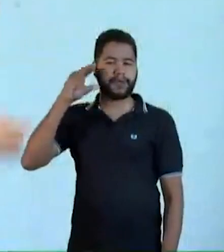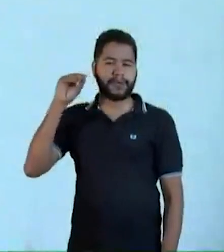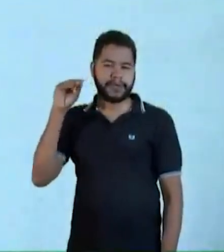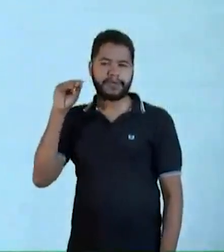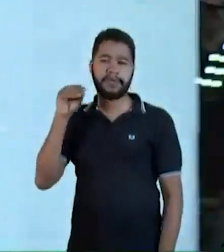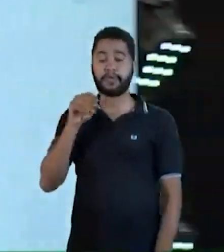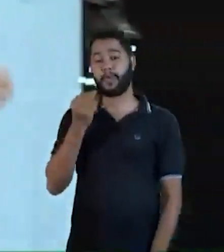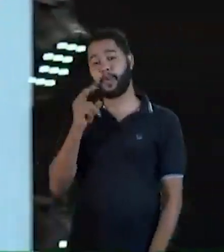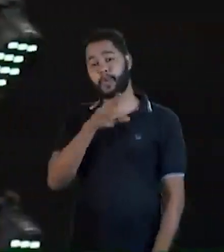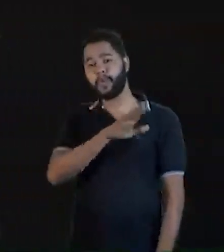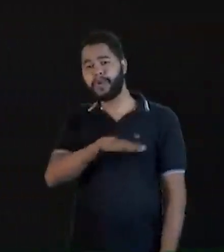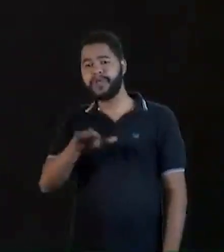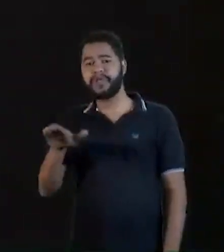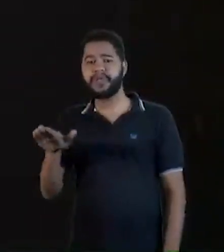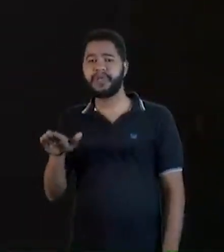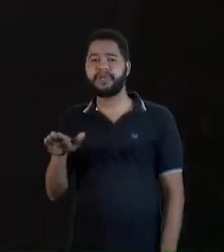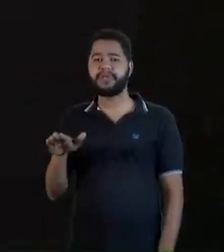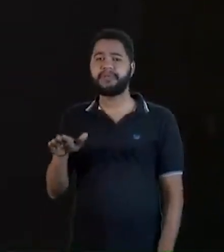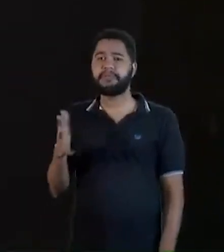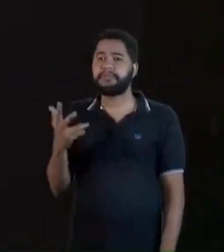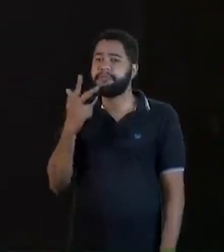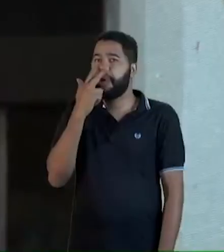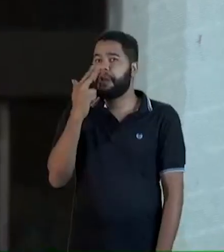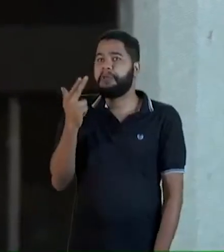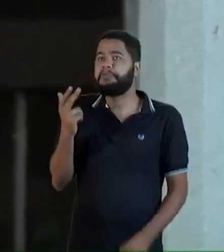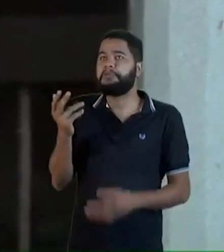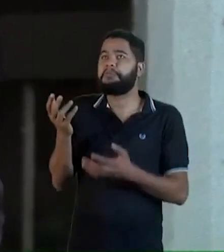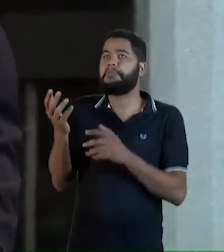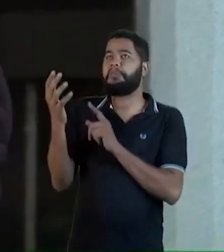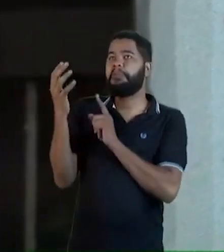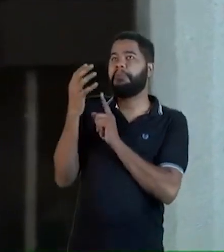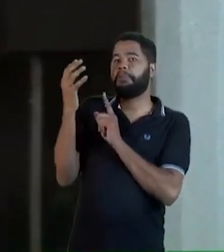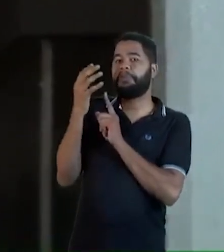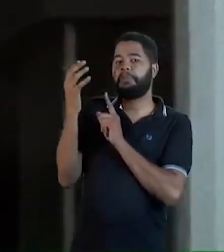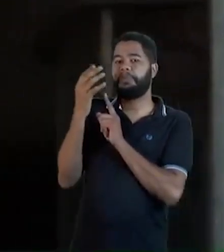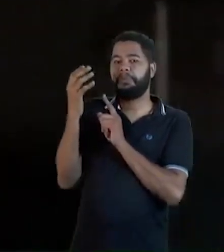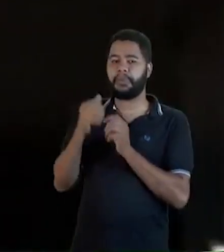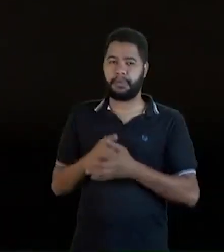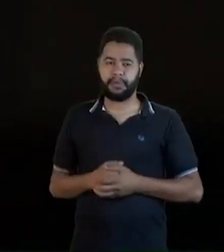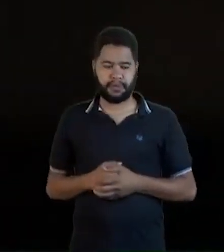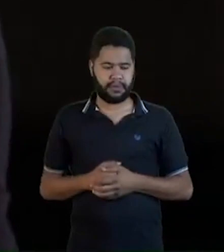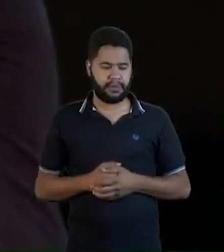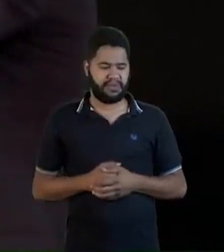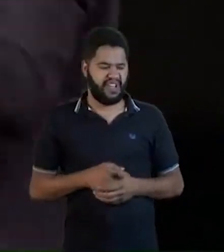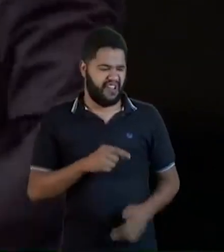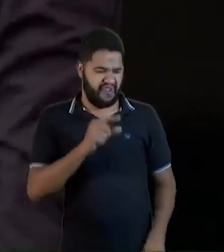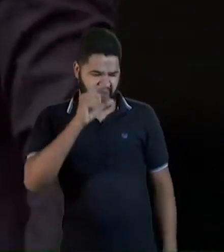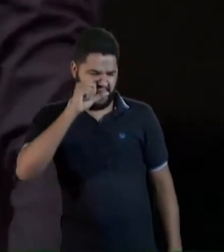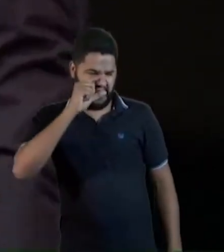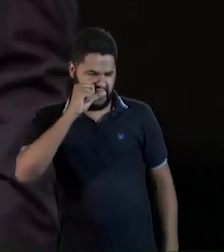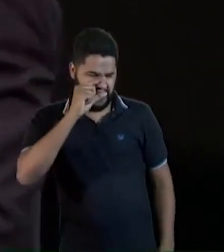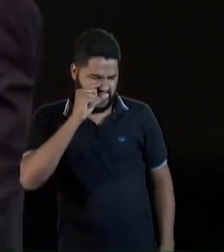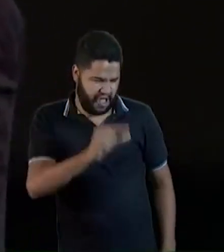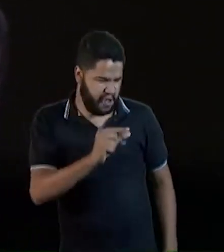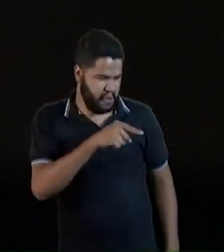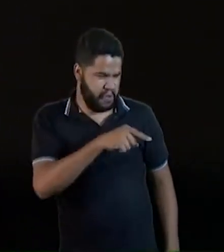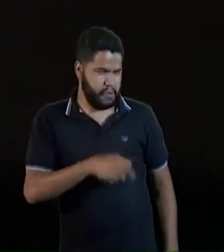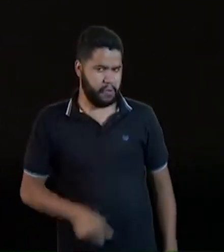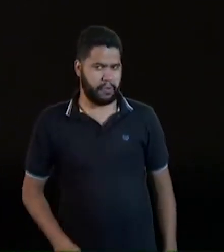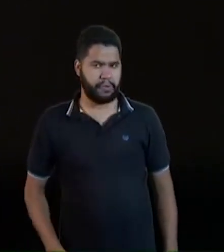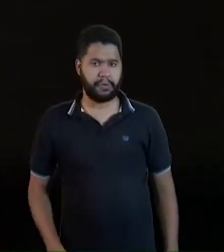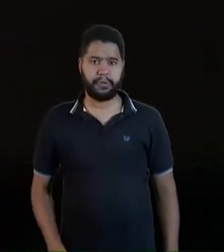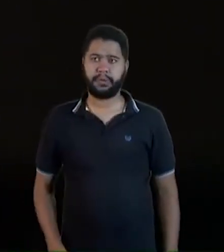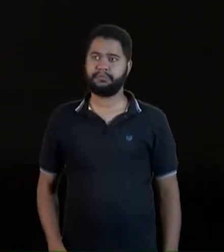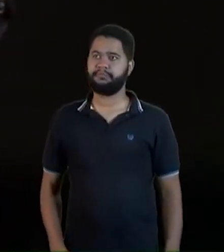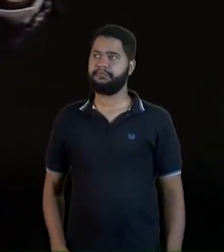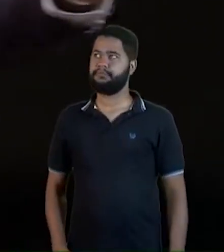você criança você nem bobo e você pensou falar assim narigudo e